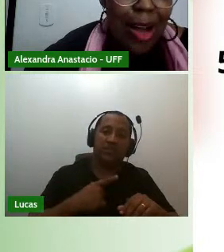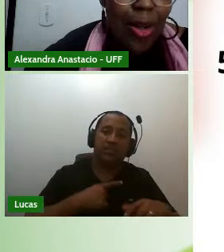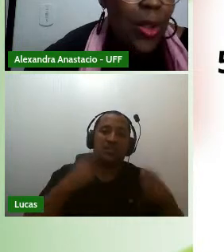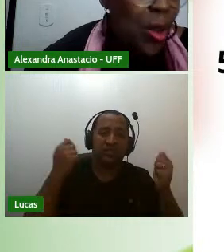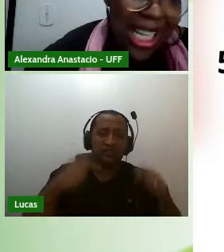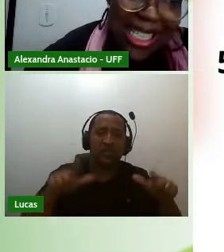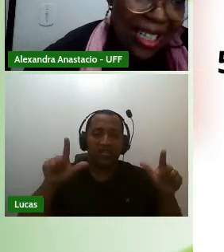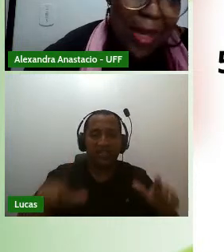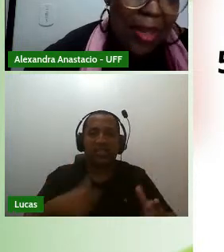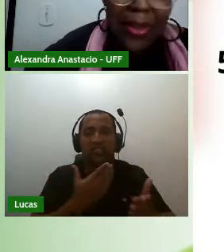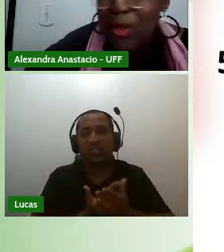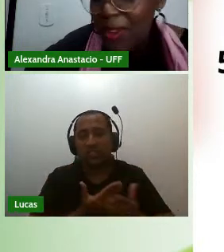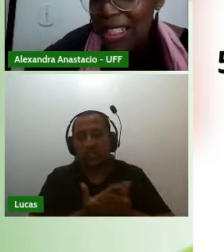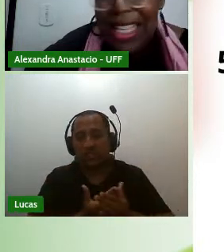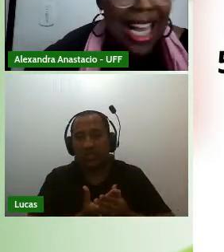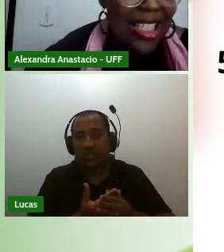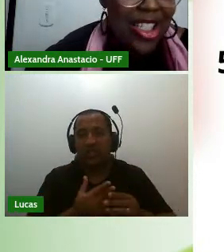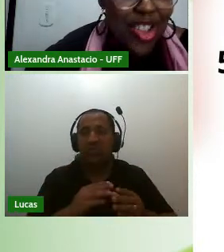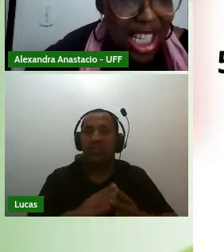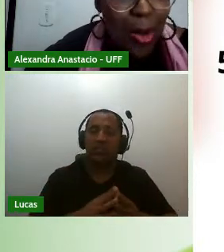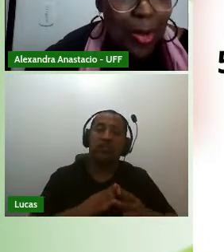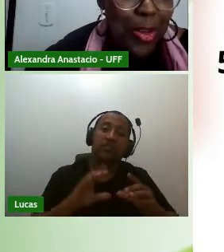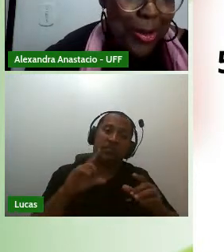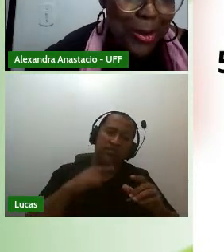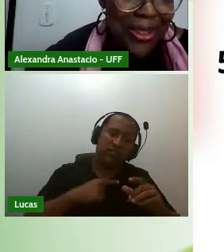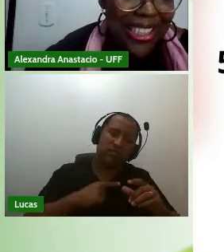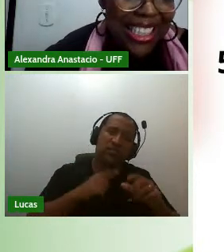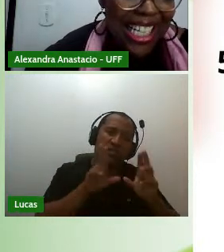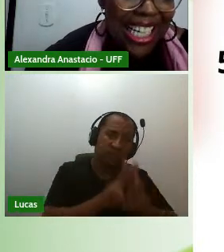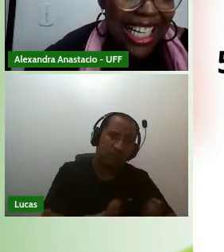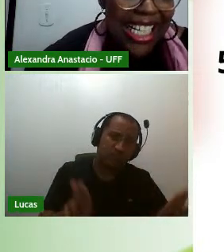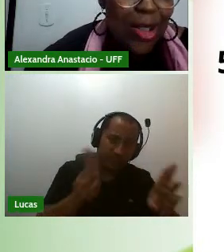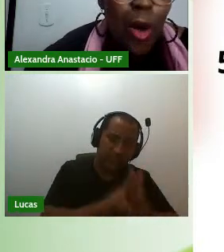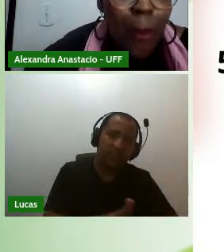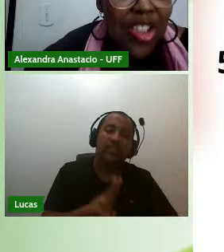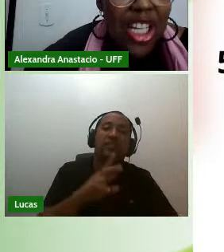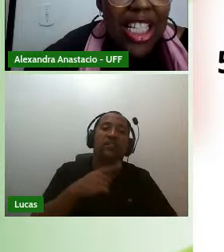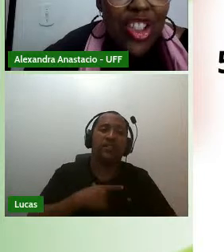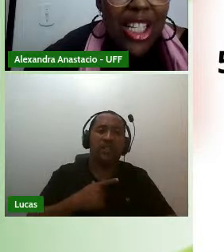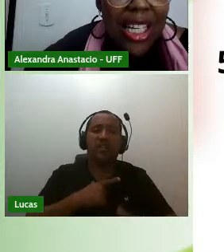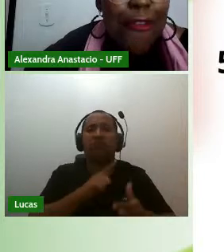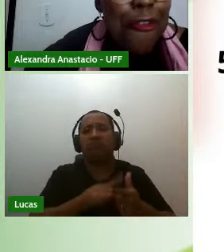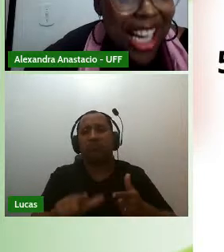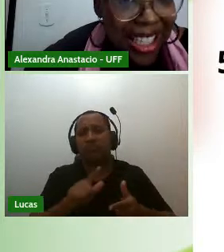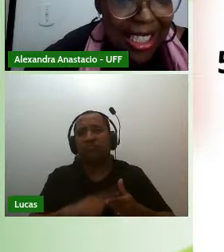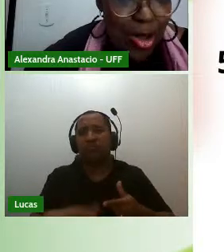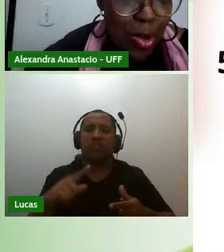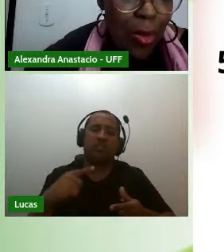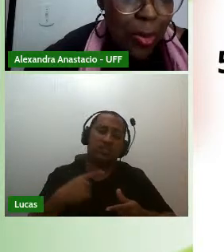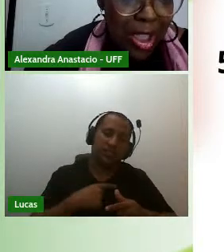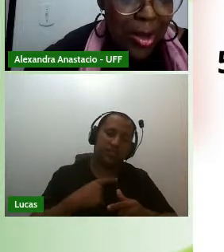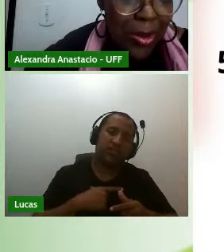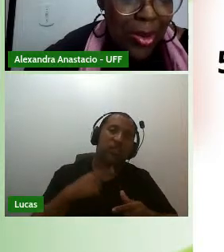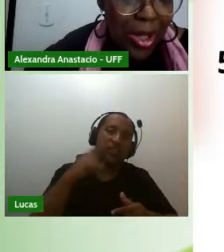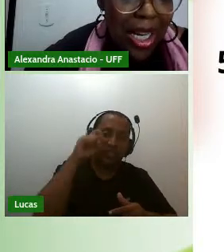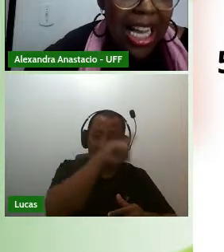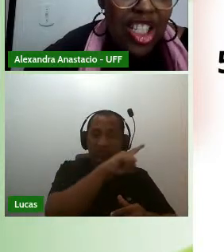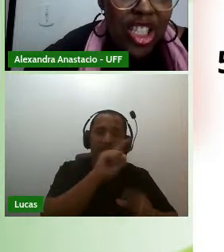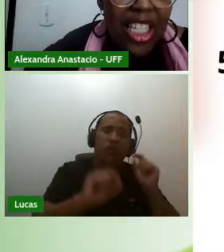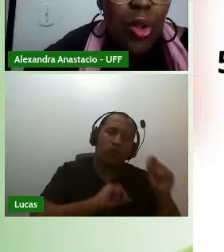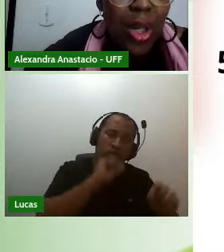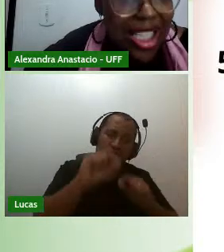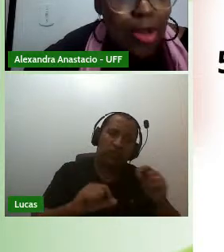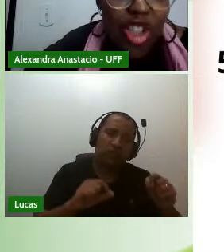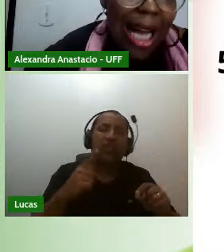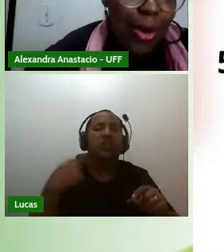sala de aula ou em qualquer segmento da universidade, a gente tem conflito, né? E como a gente enfrenta esses conflitos? A